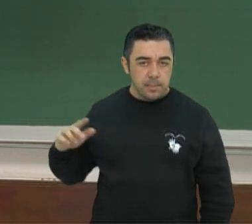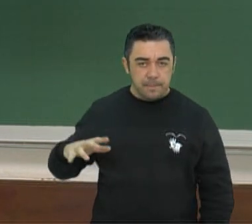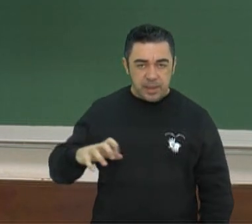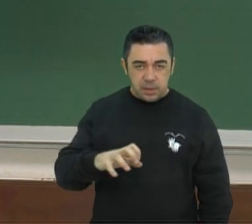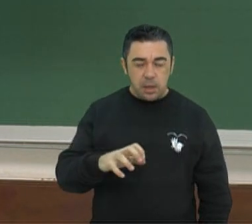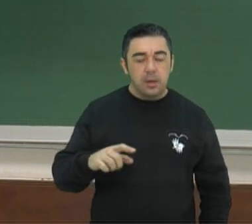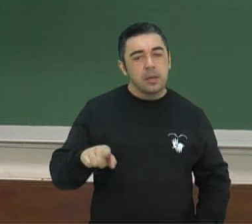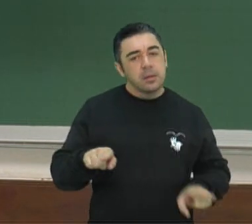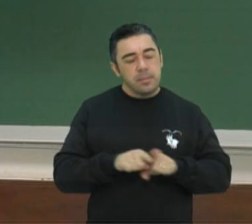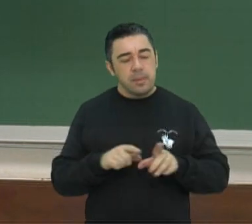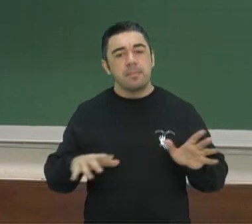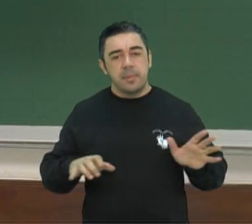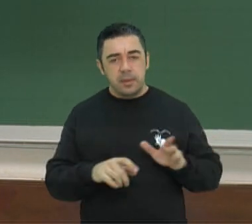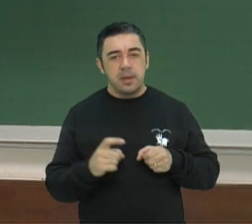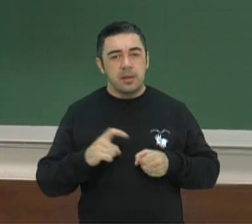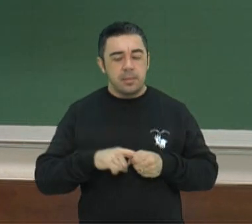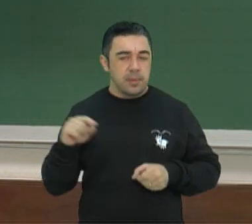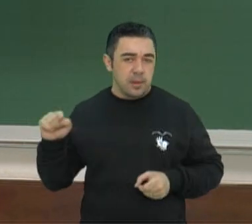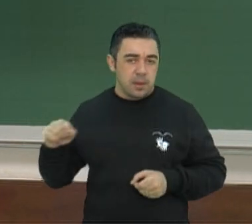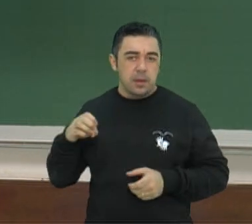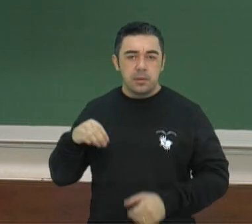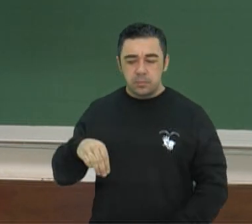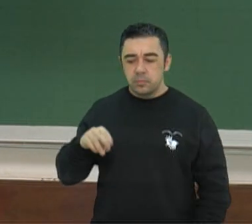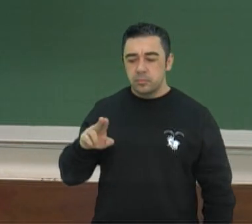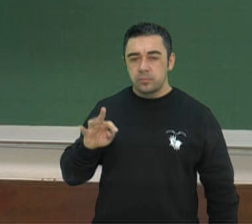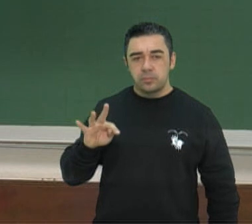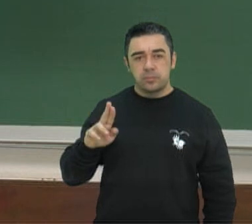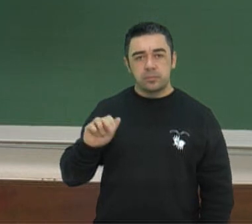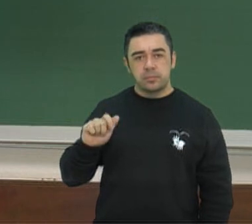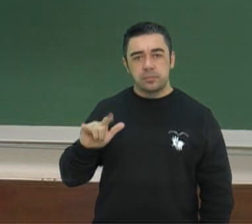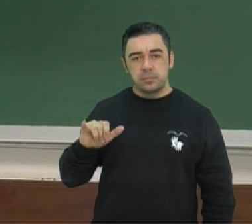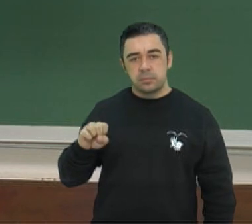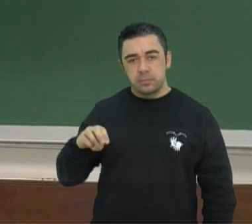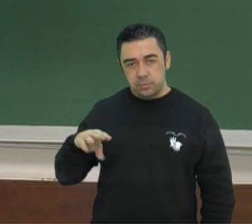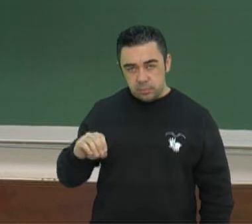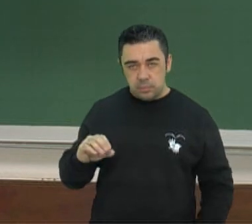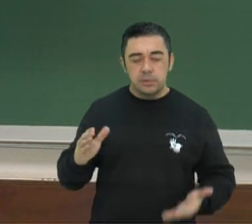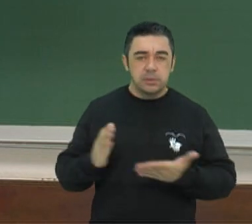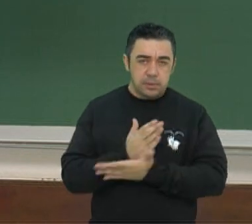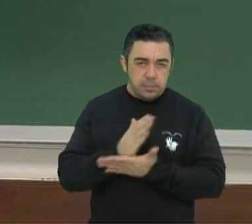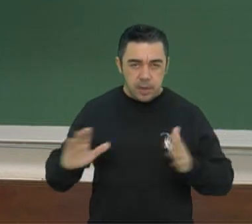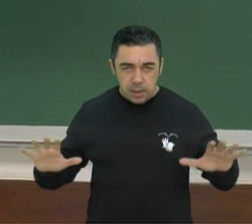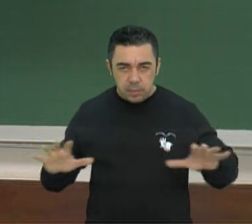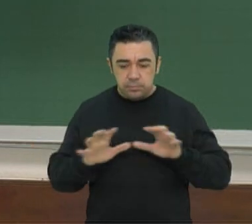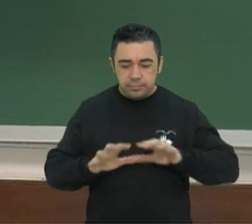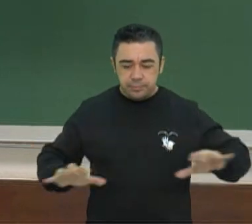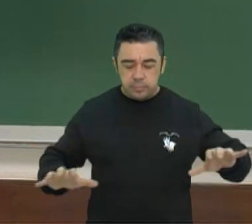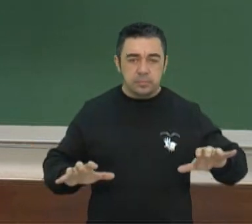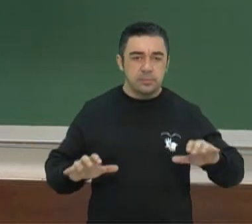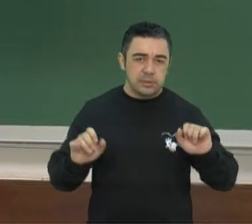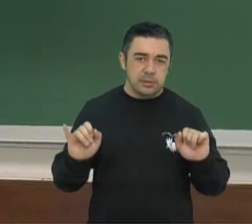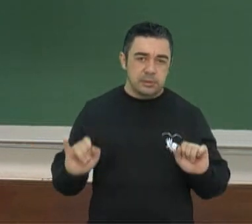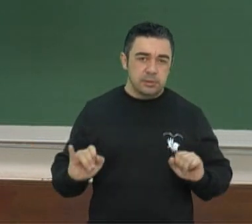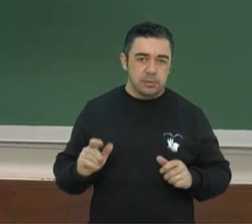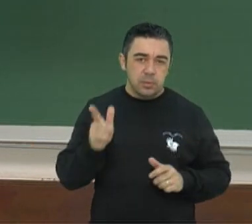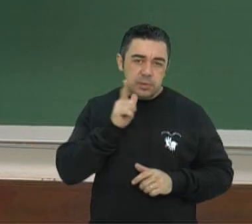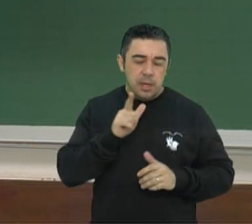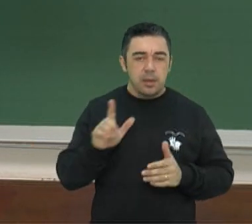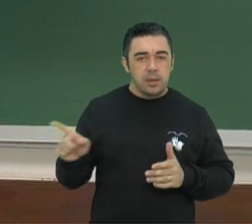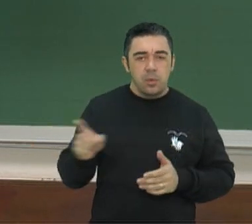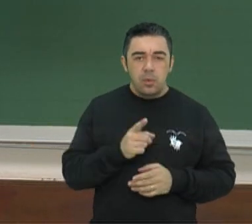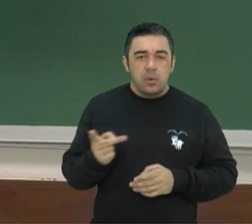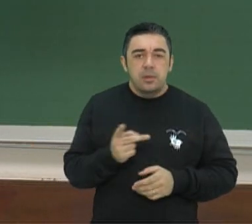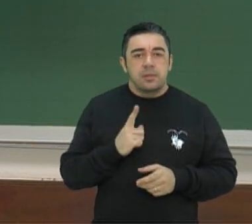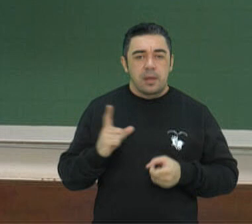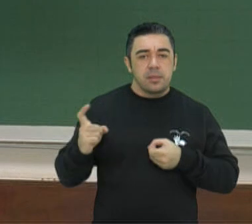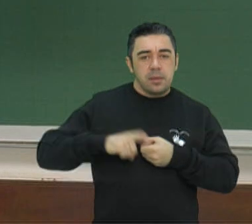alimento para ela. Então isso é mutualismo. Se eu conseguisse separar esses dois organismos, eles iam morrer, porque um depende do outro, ok?